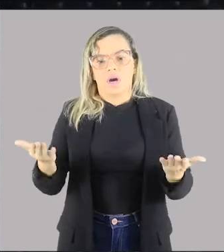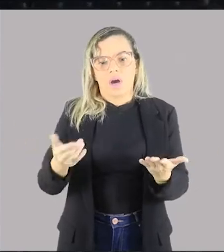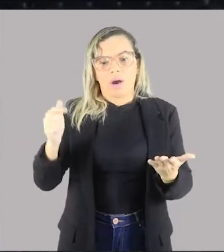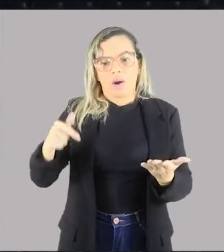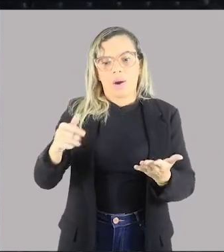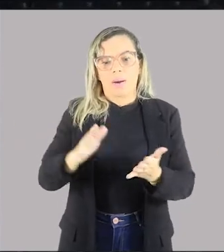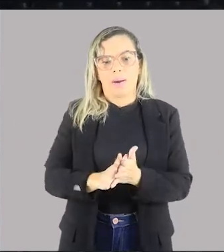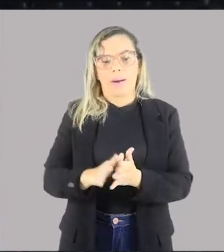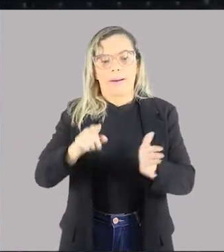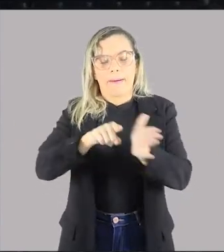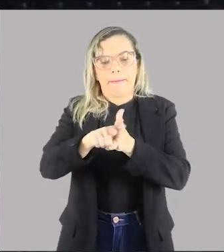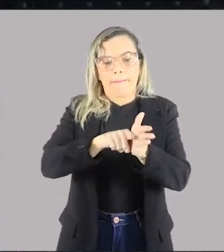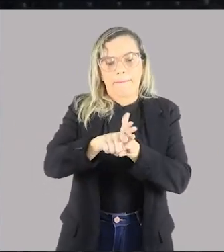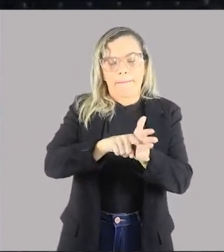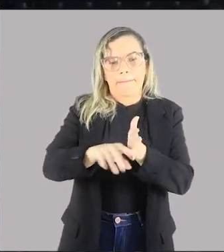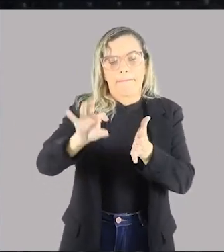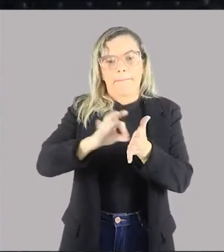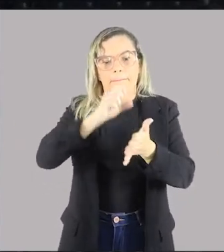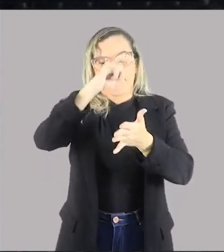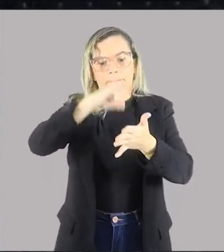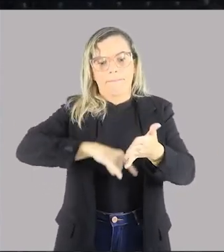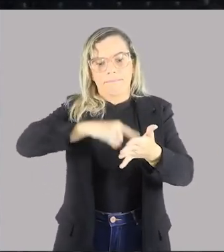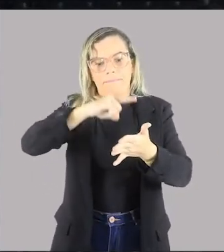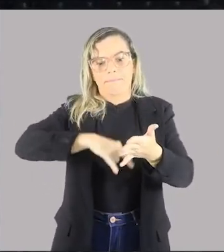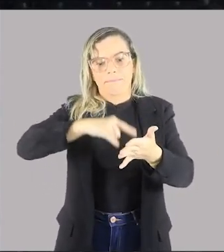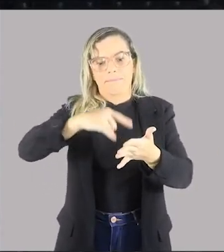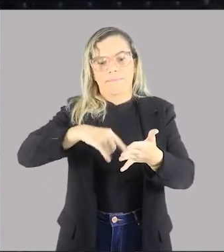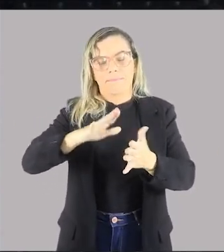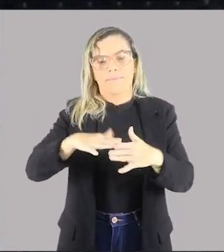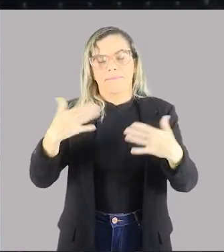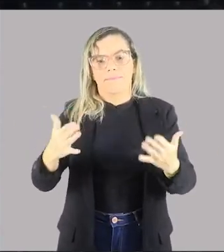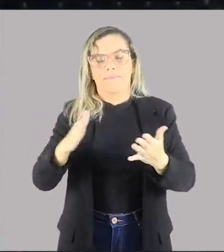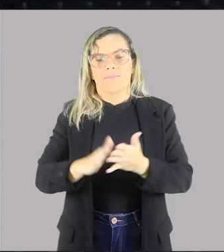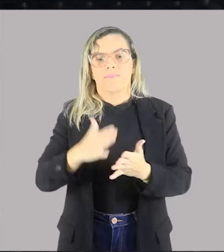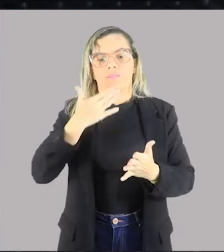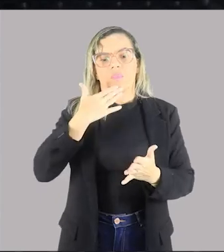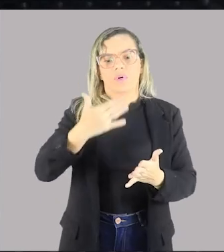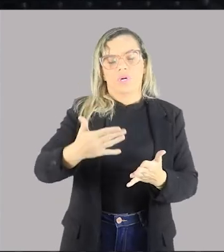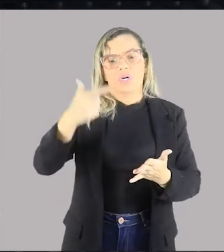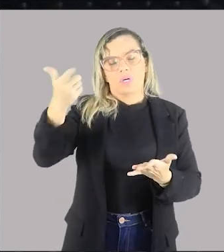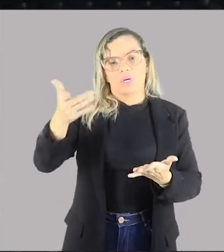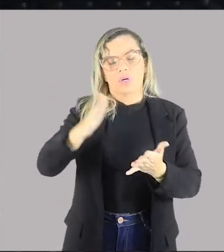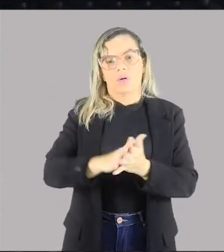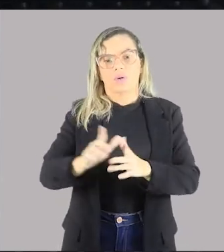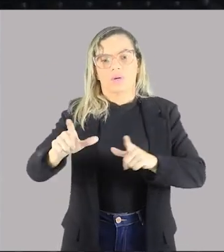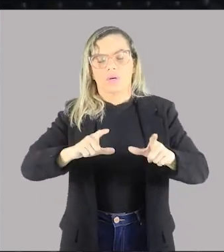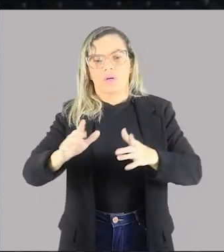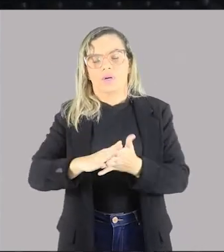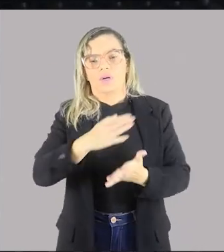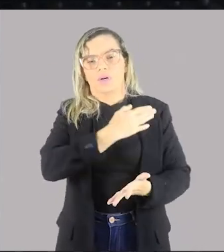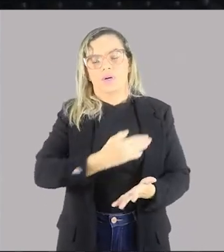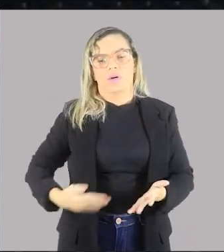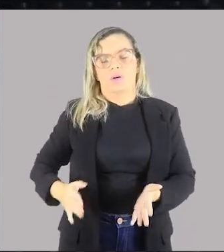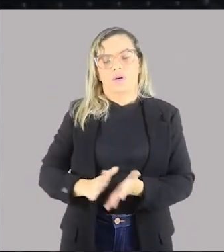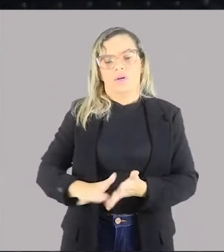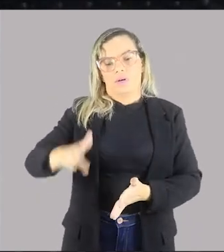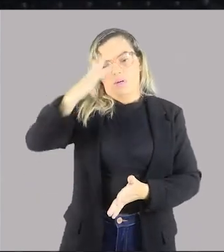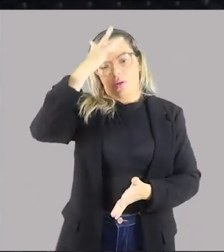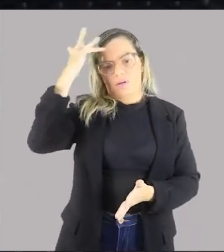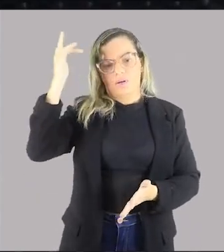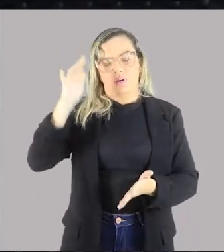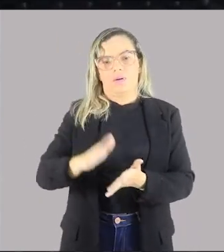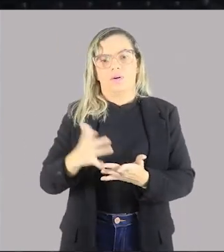observar que é necessário que haja uma recusa, ou seja, é necessário que se solicite que o servidor público refaça